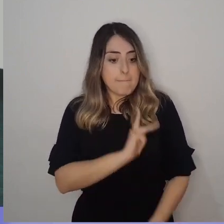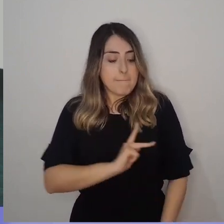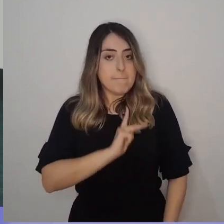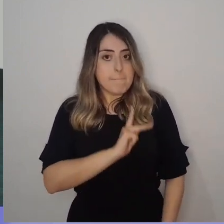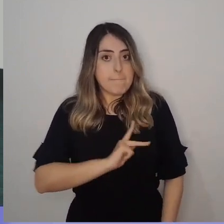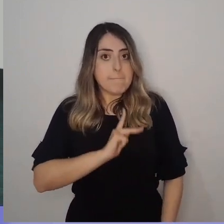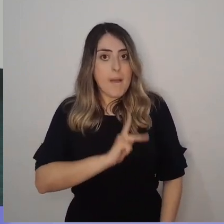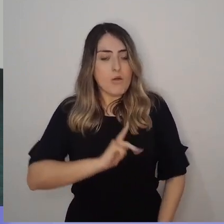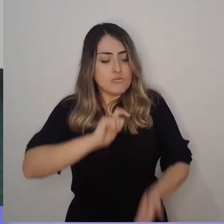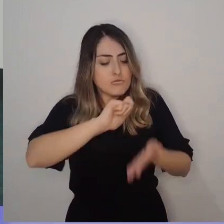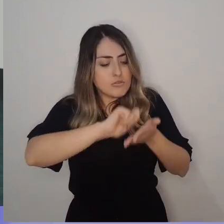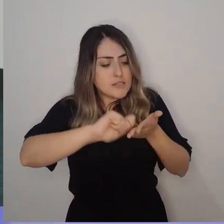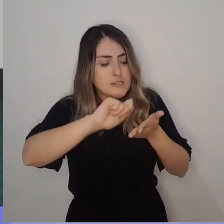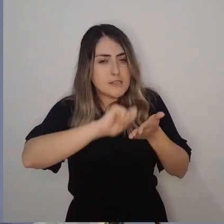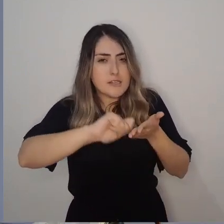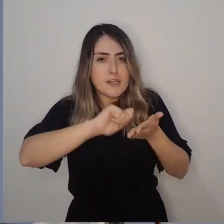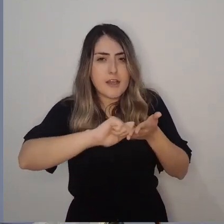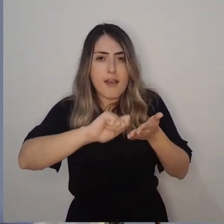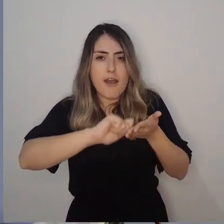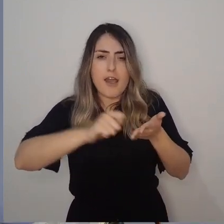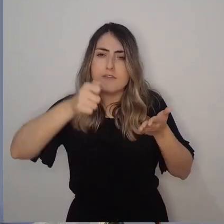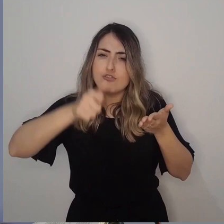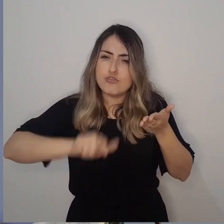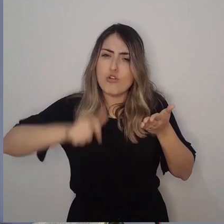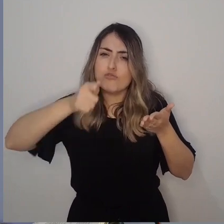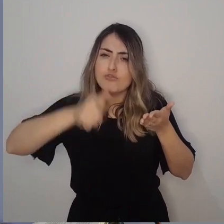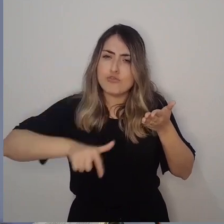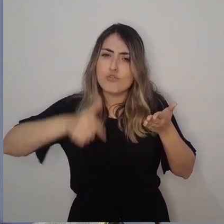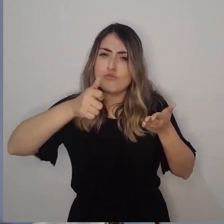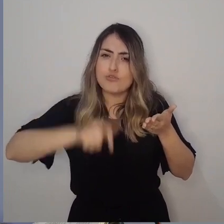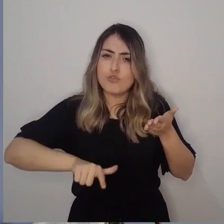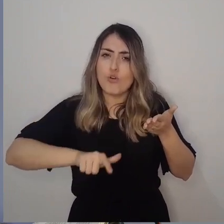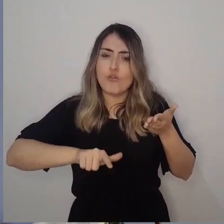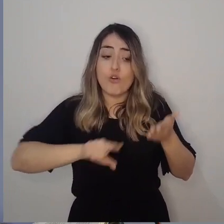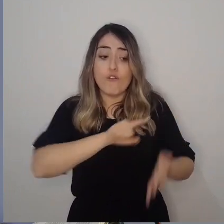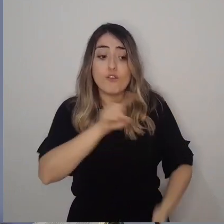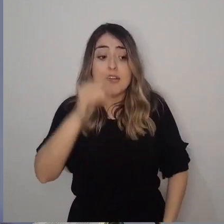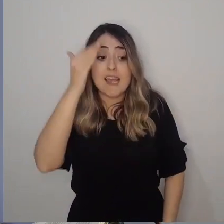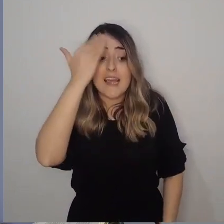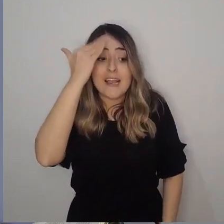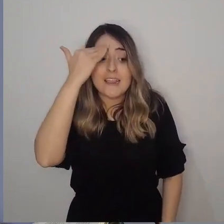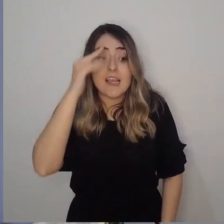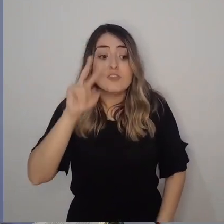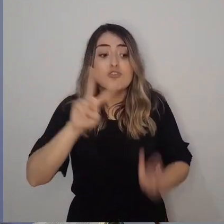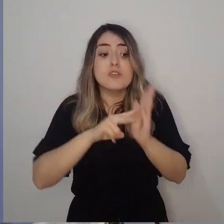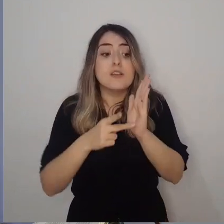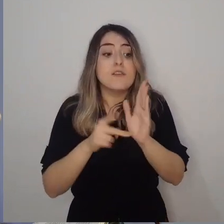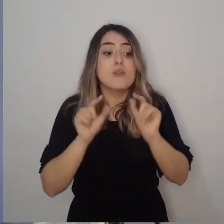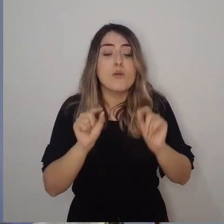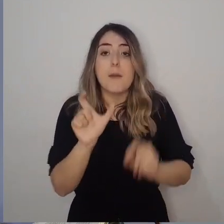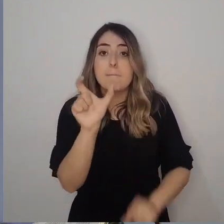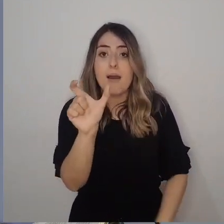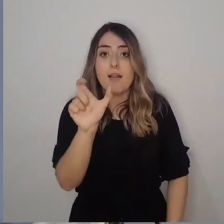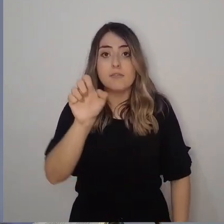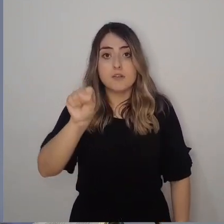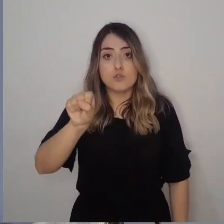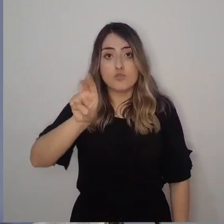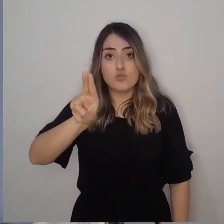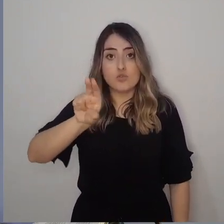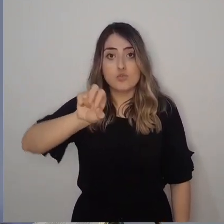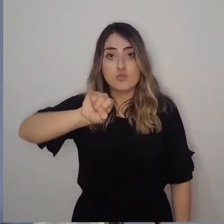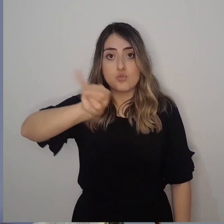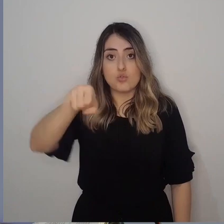repete a palavra sujeição, porque o que ele quer é que as mulheres entendam que elas foram criadas